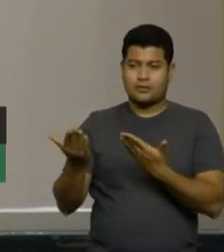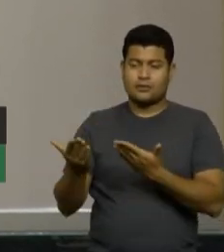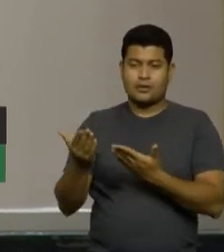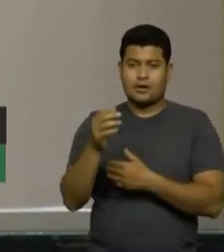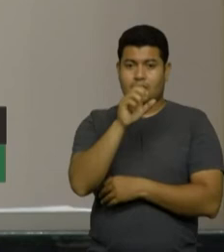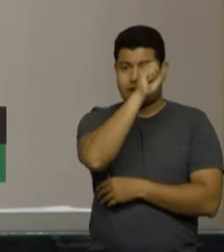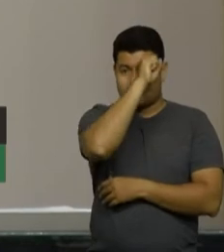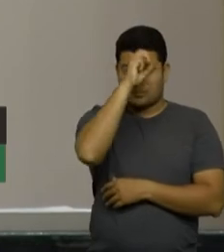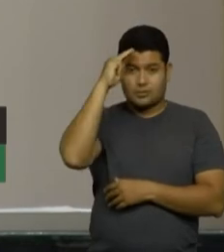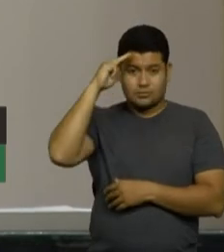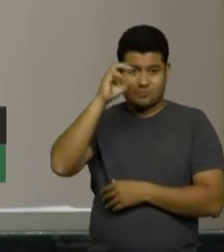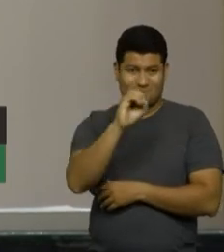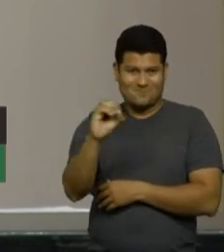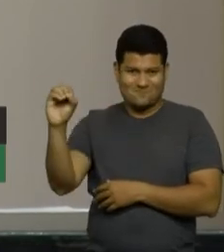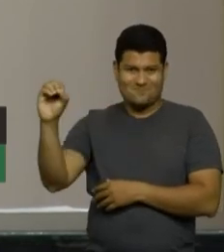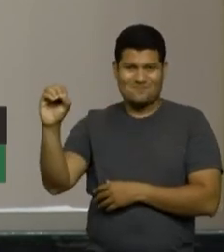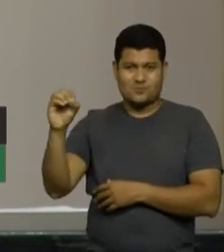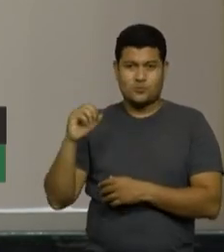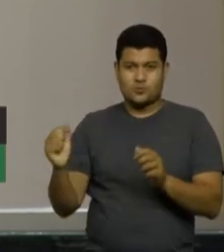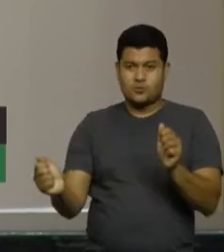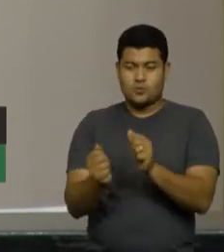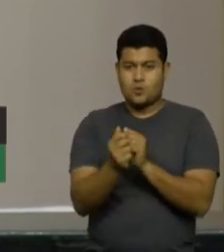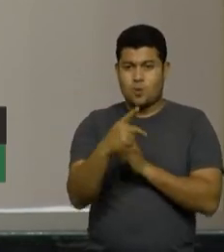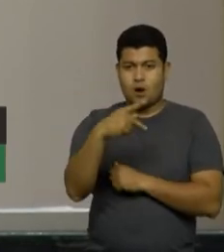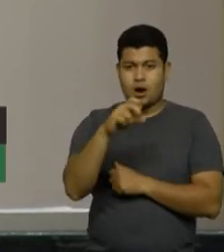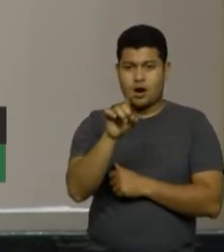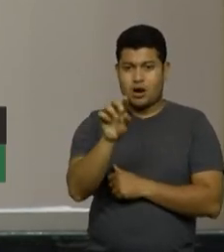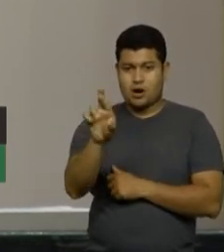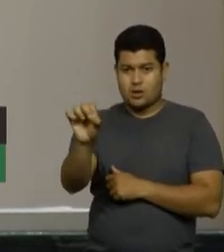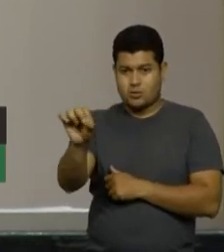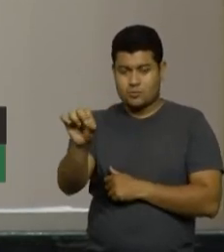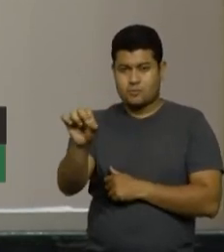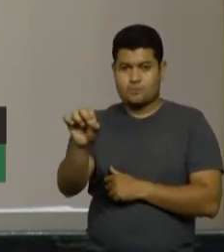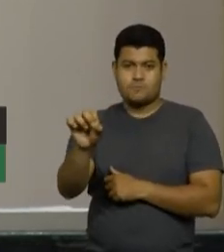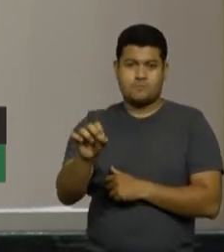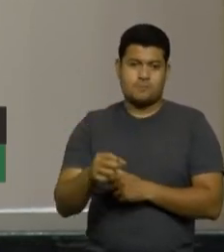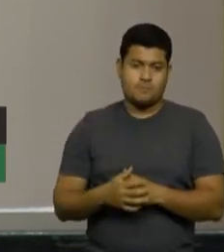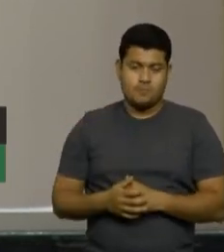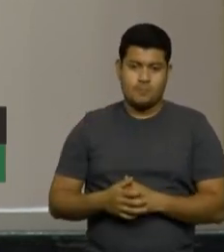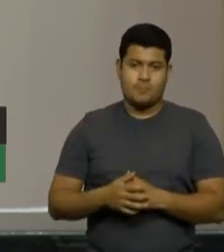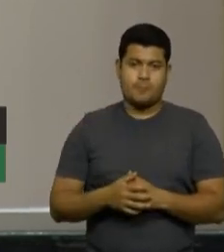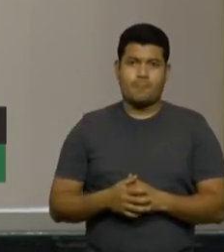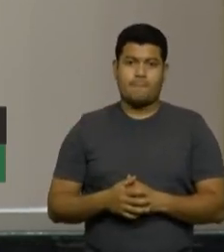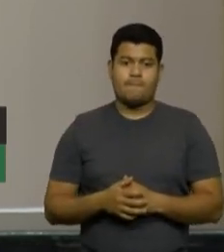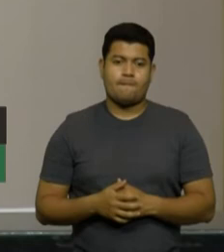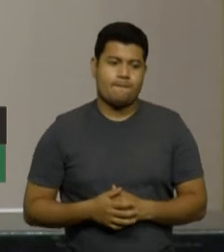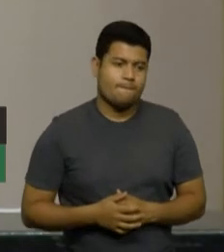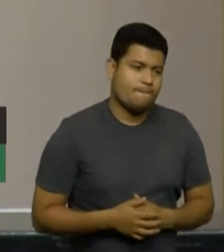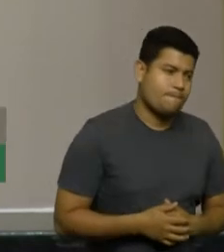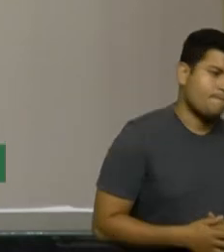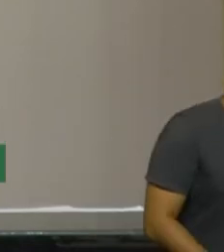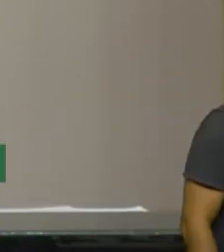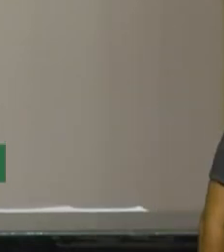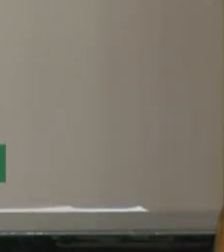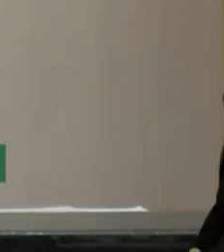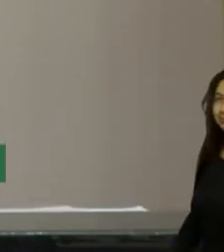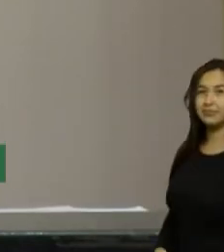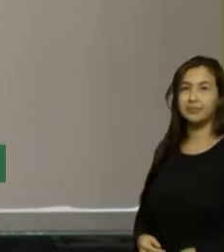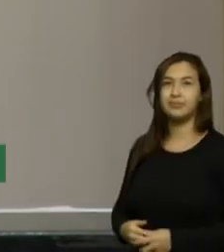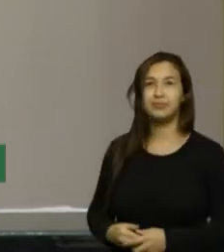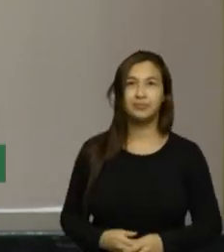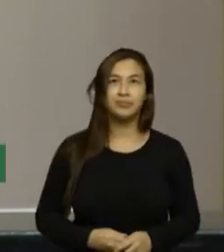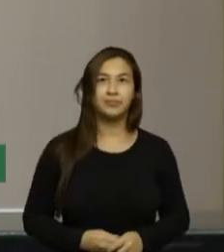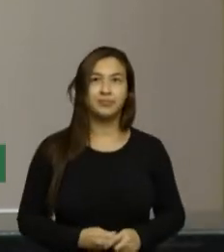Oeste, junto com o Pedro Rodrigues da Silva. E ele depois foi prefeito de Barra Bonita, deputado